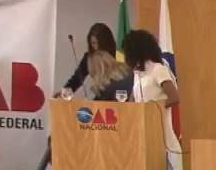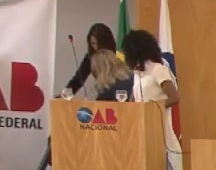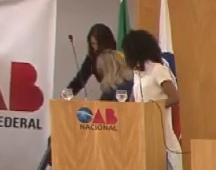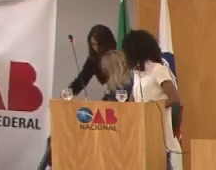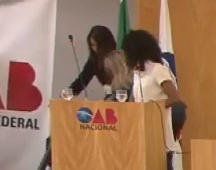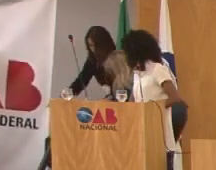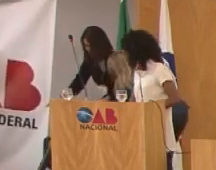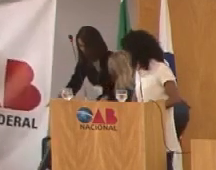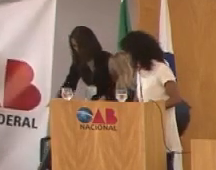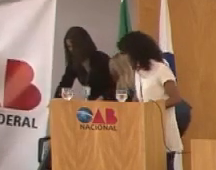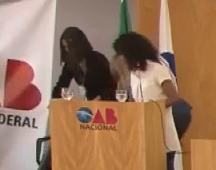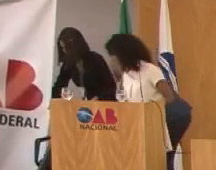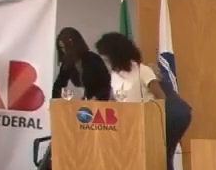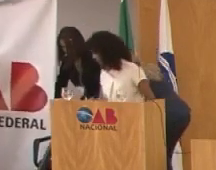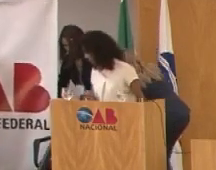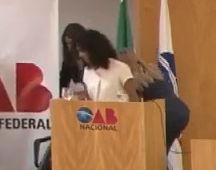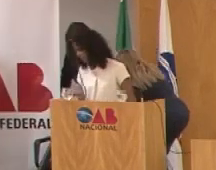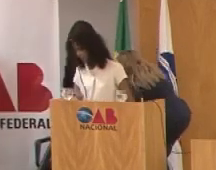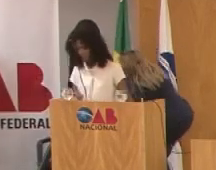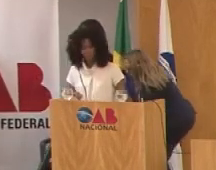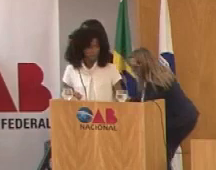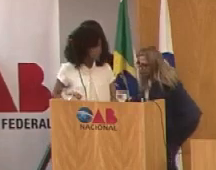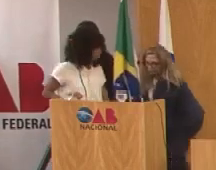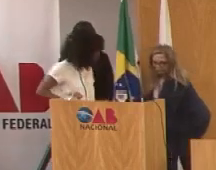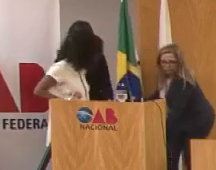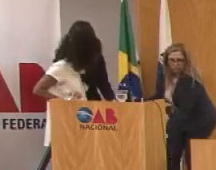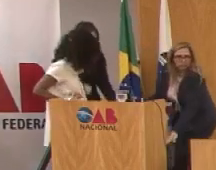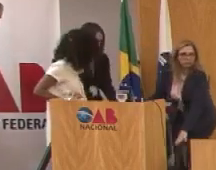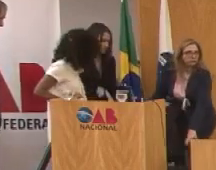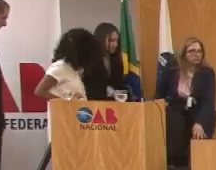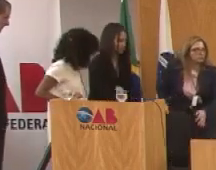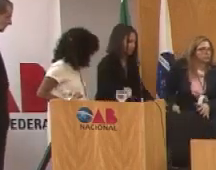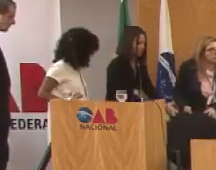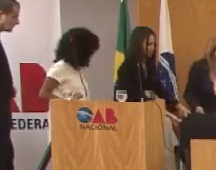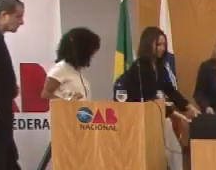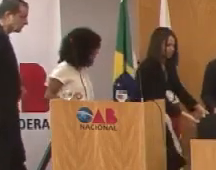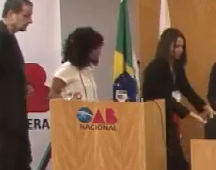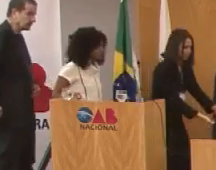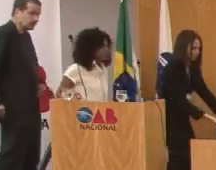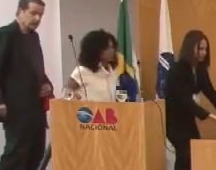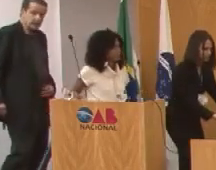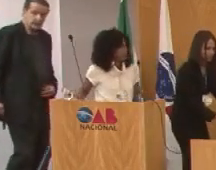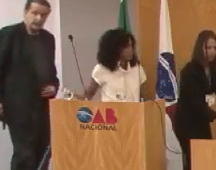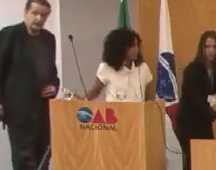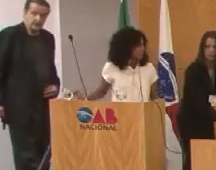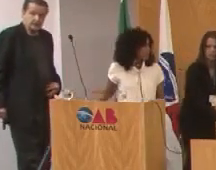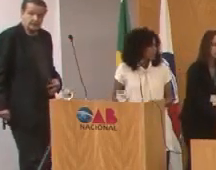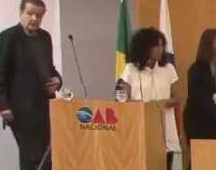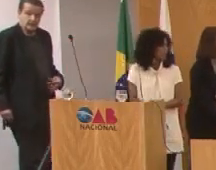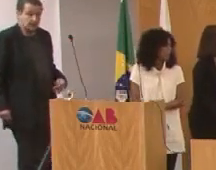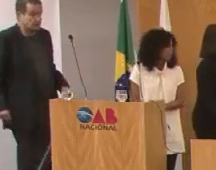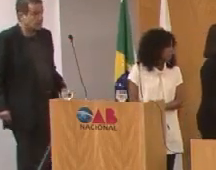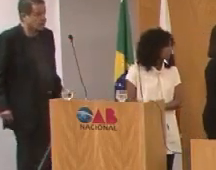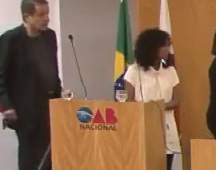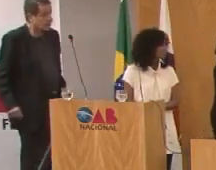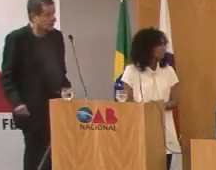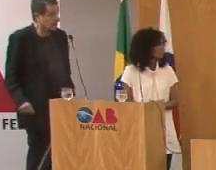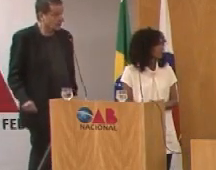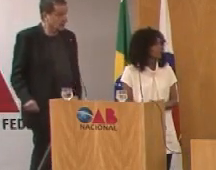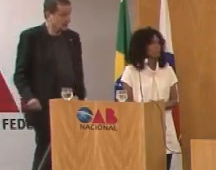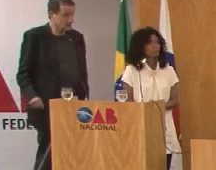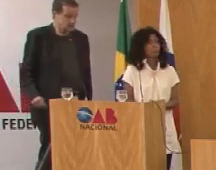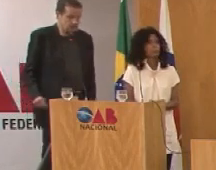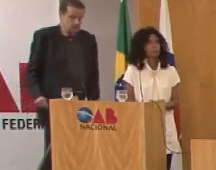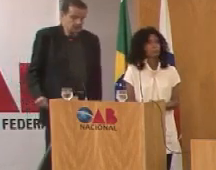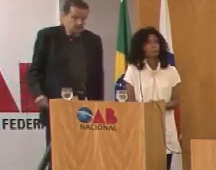de informar e ser informado. Democracia sem a liberdade de expressão não existe. A associação que presido, num